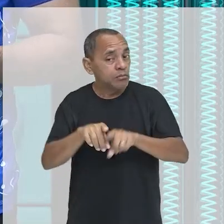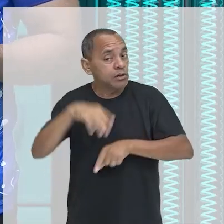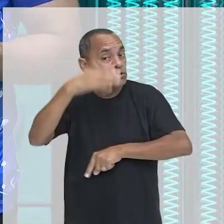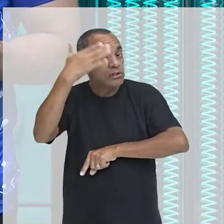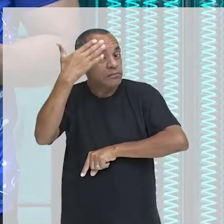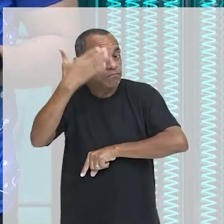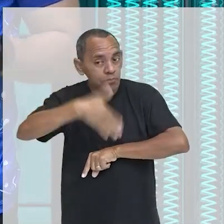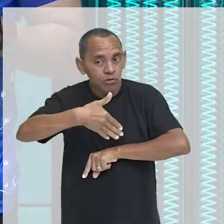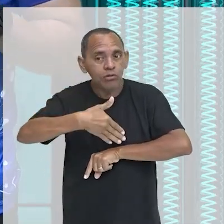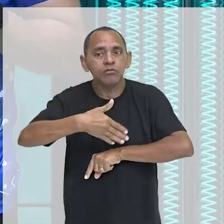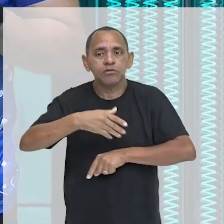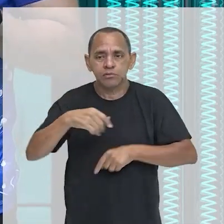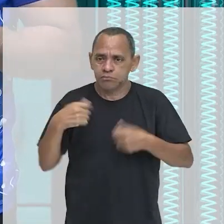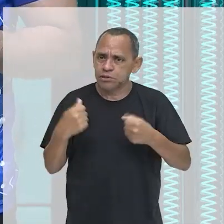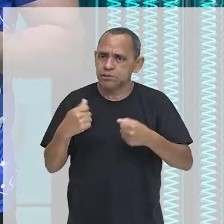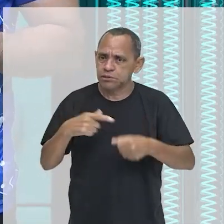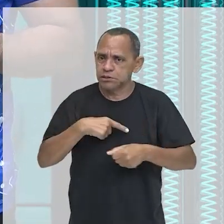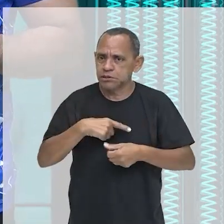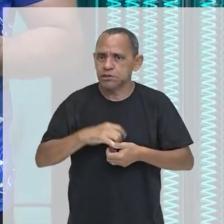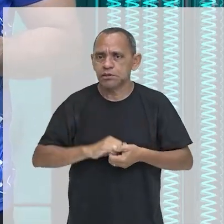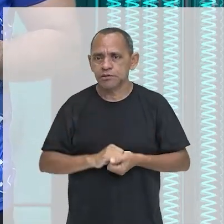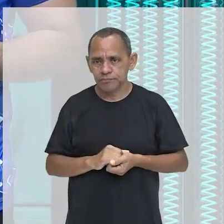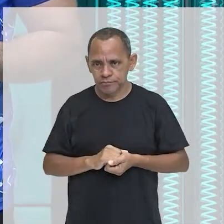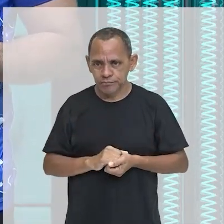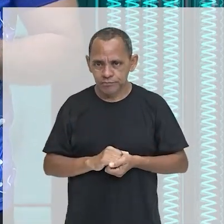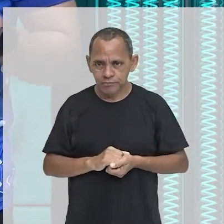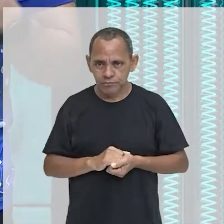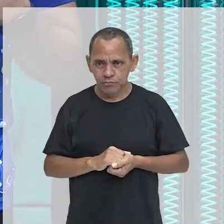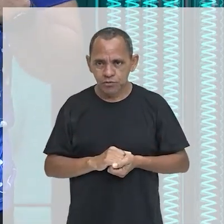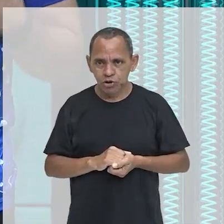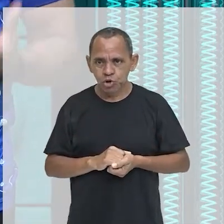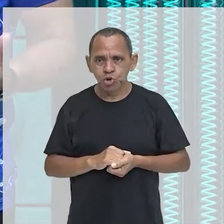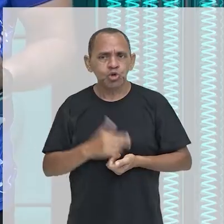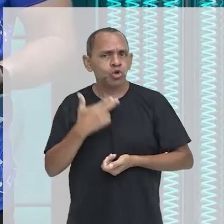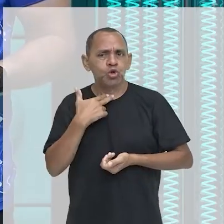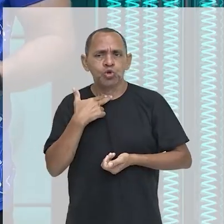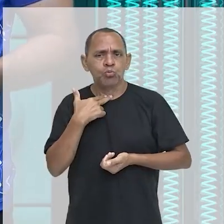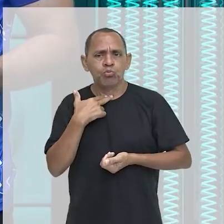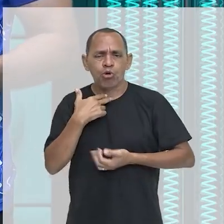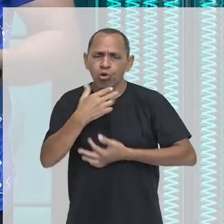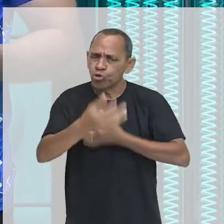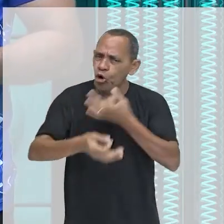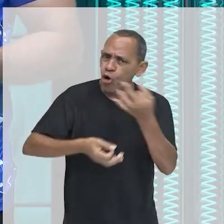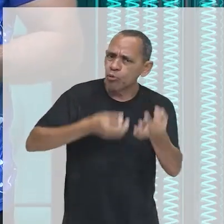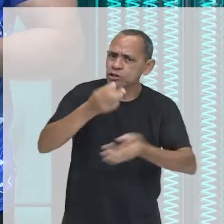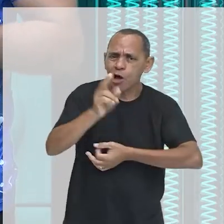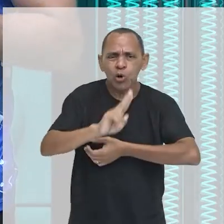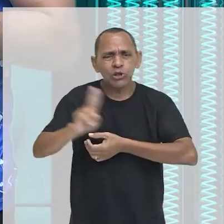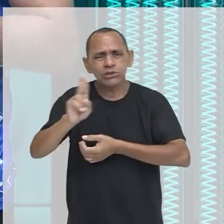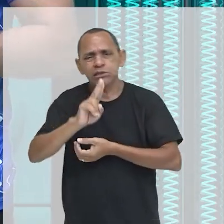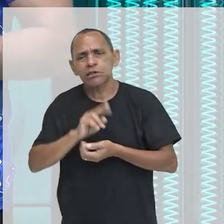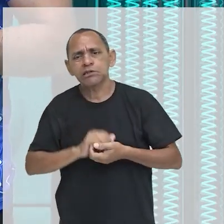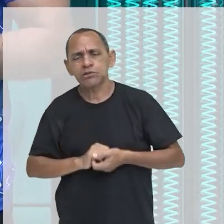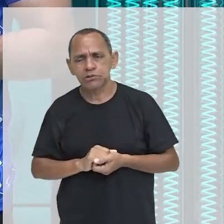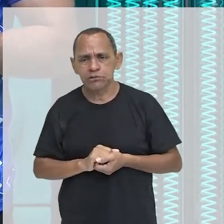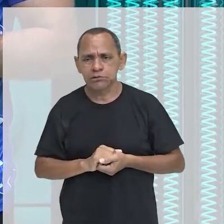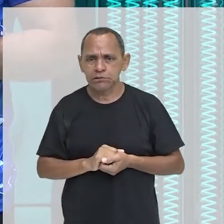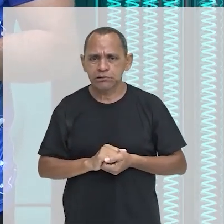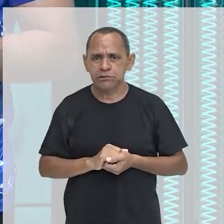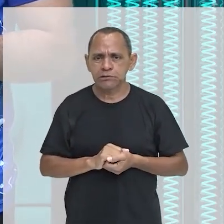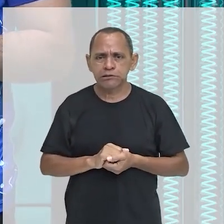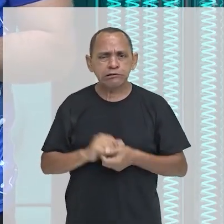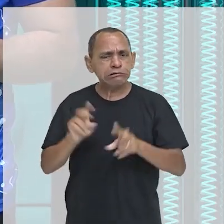Aqui as evidências sólidas, gente, é não postar, né, ou não argumentar utilizando fatos que não